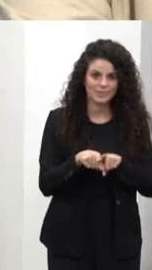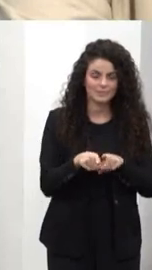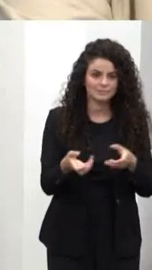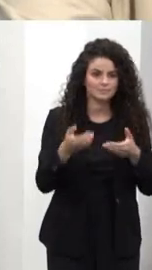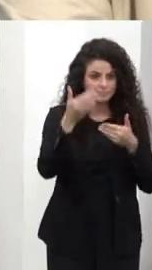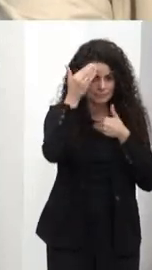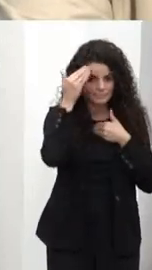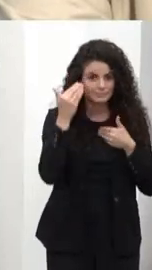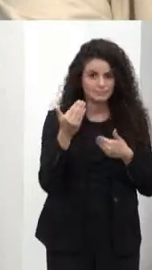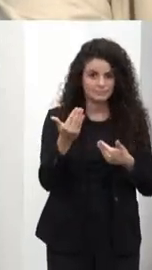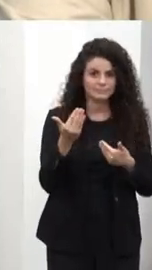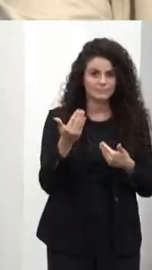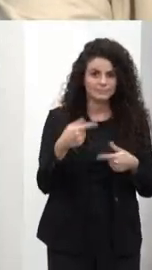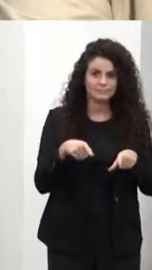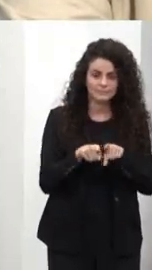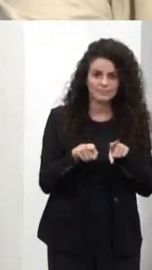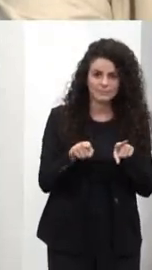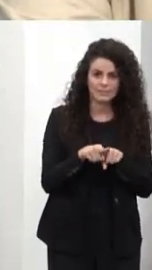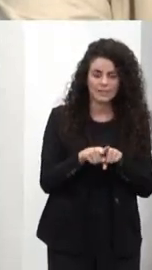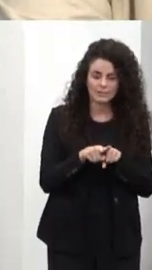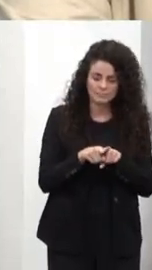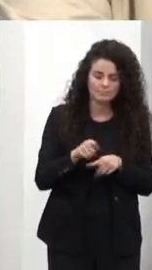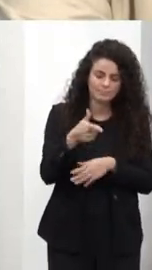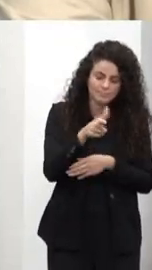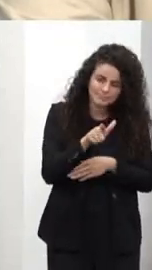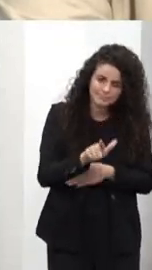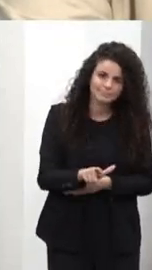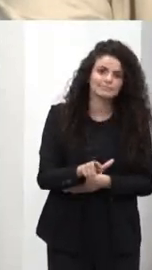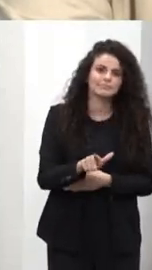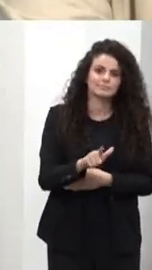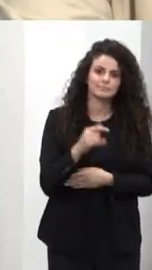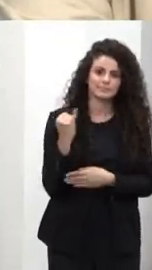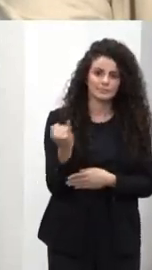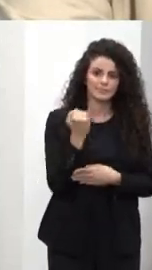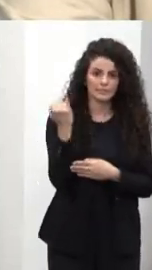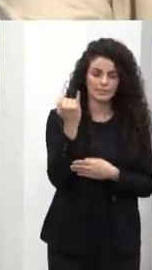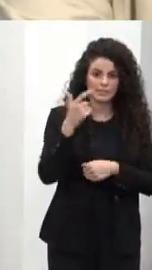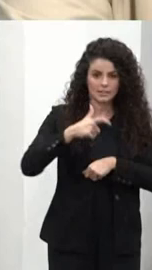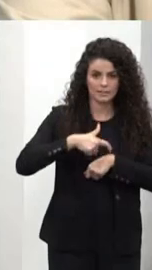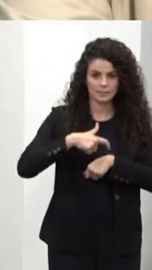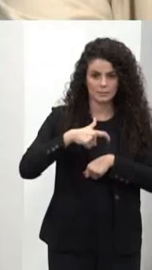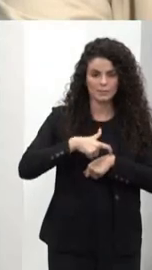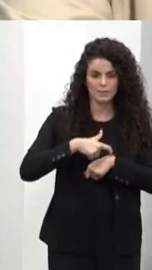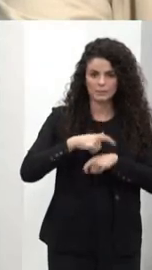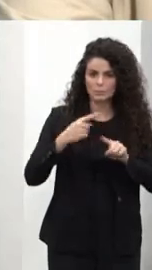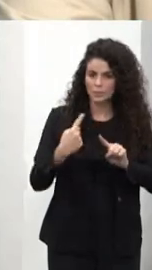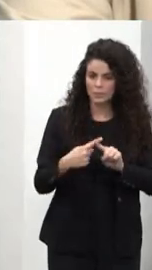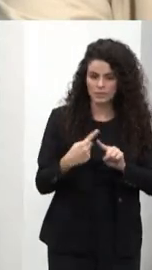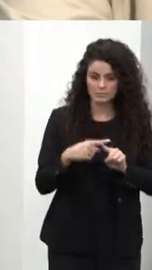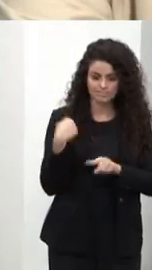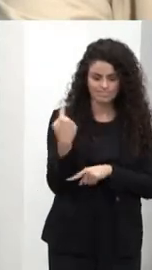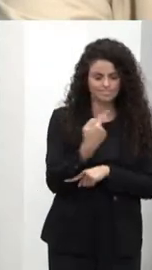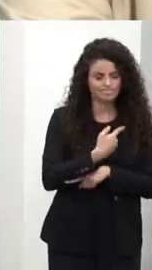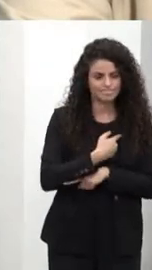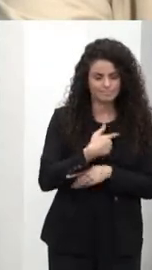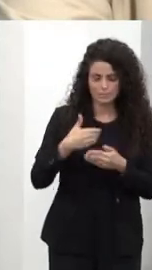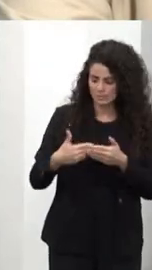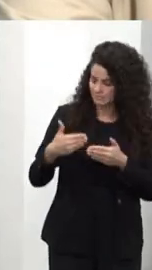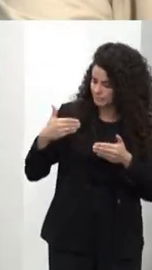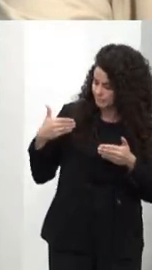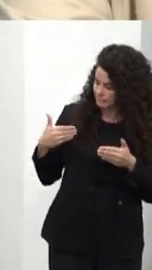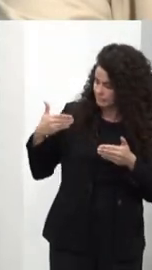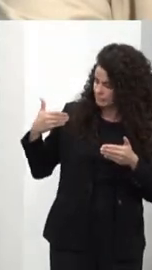e também reforçar a importância desse momento nós passamos nos últimos anos momentos